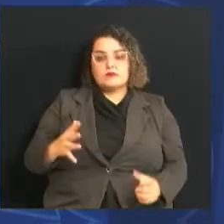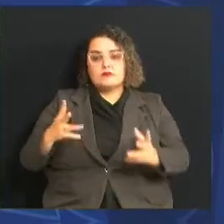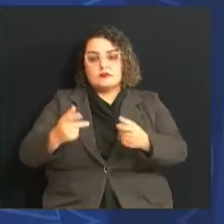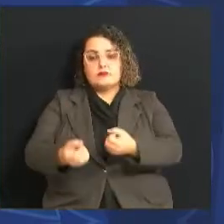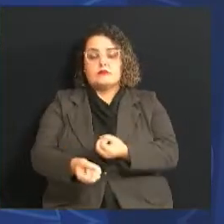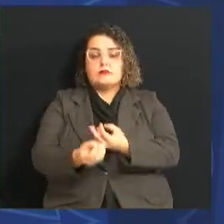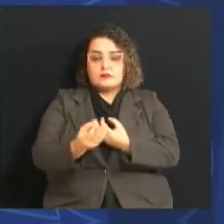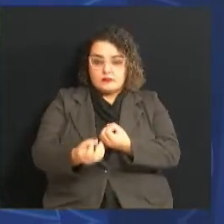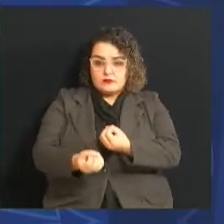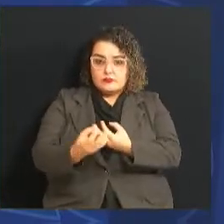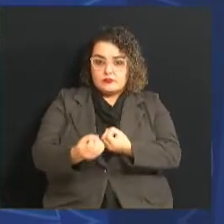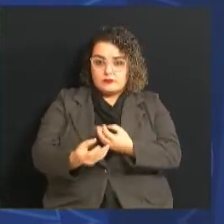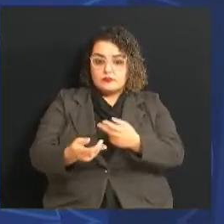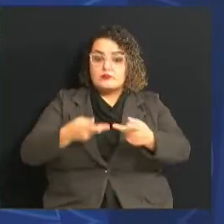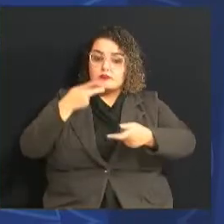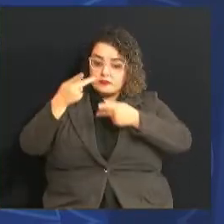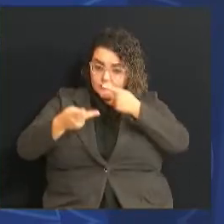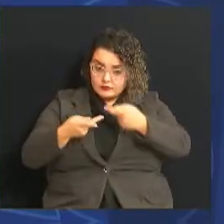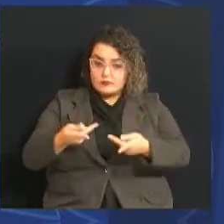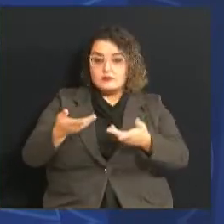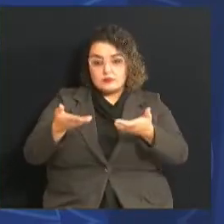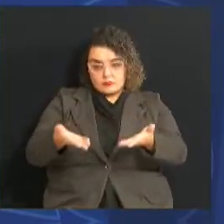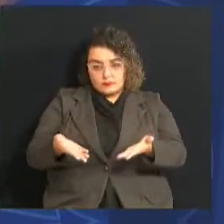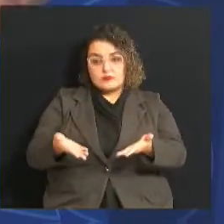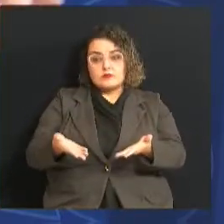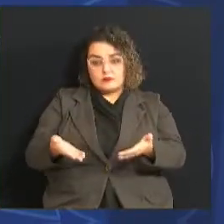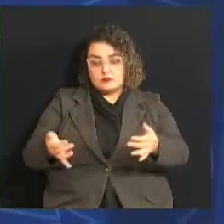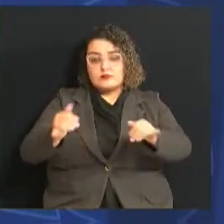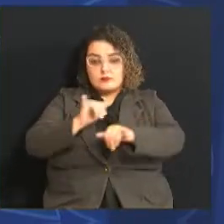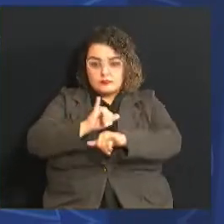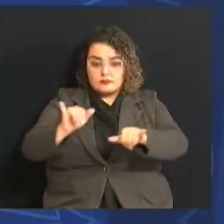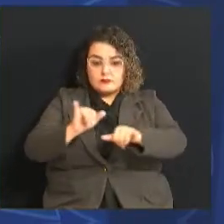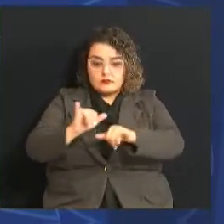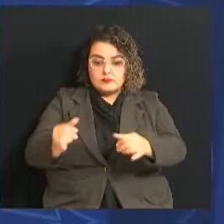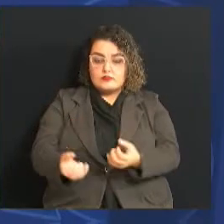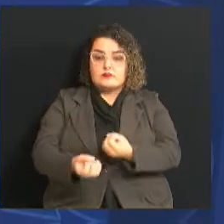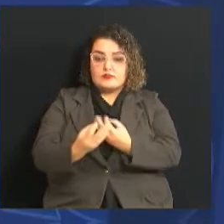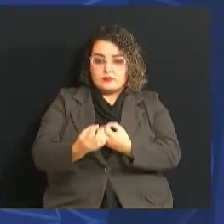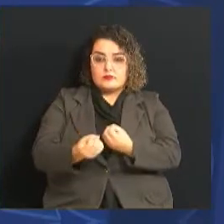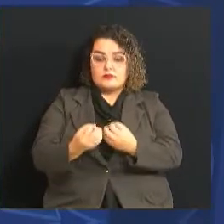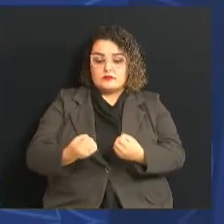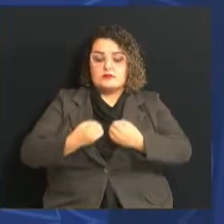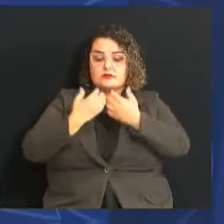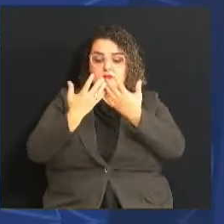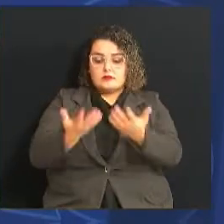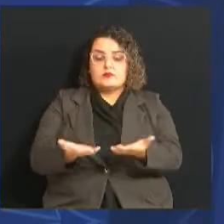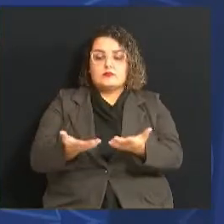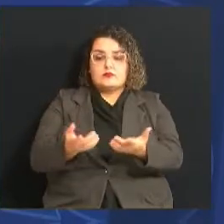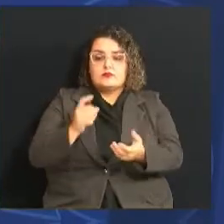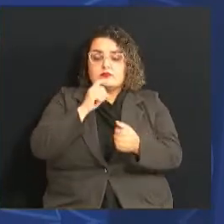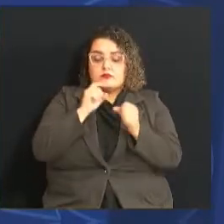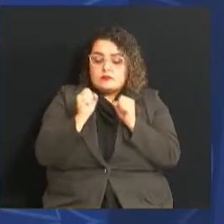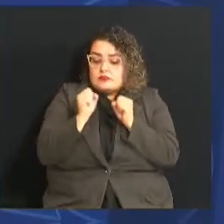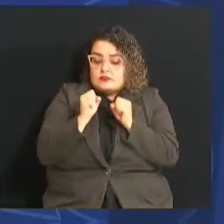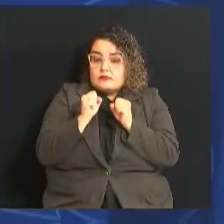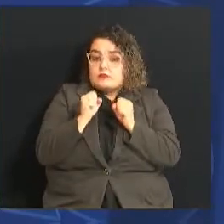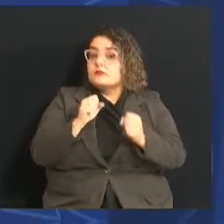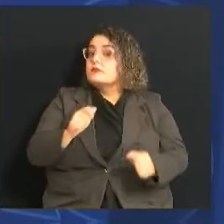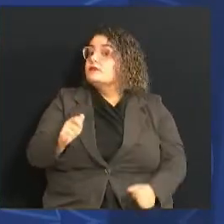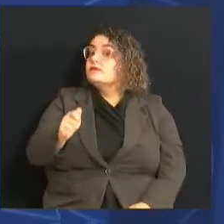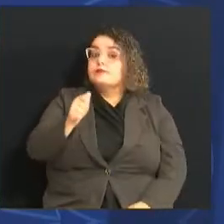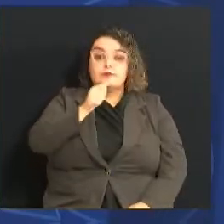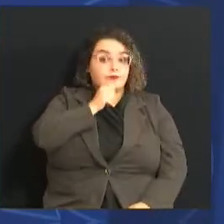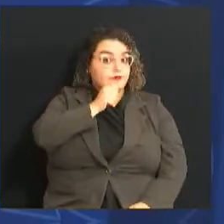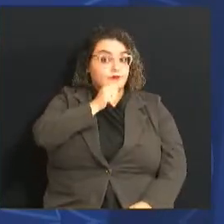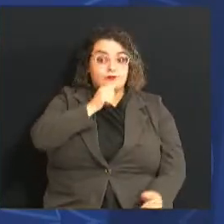informações. Reforço aqui, né, este recado, essas informações que foram passadas, né? O inverno ainda não chegou, é só no